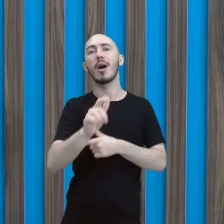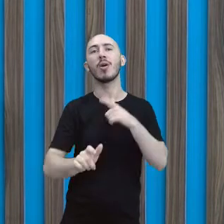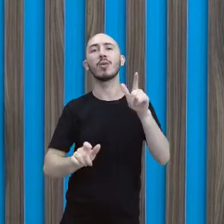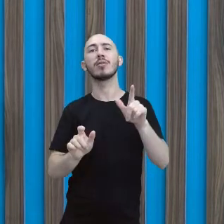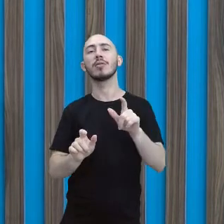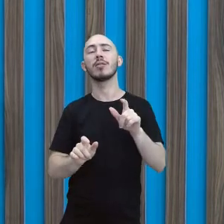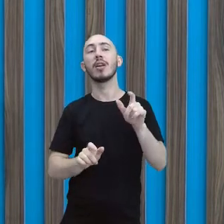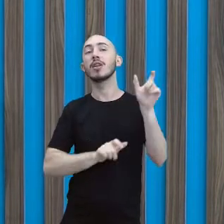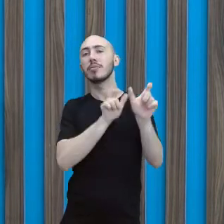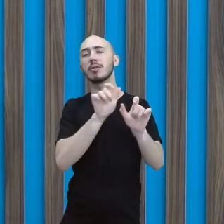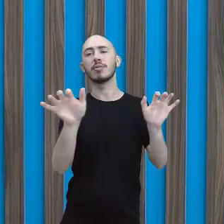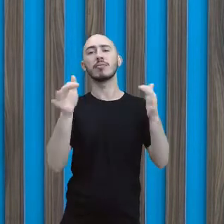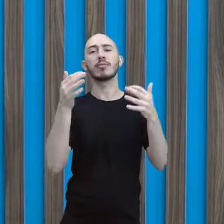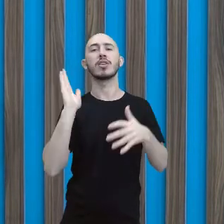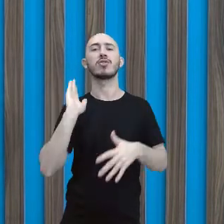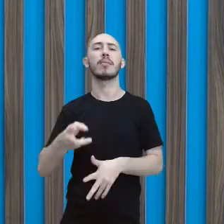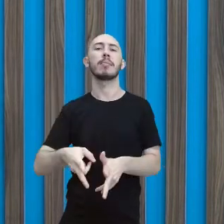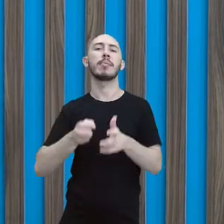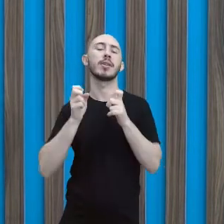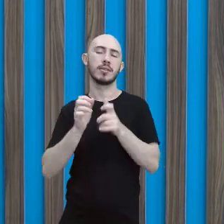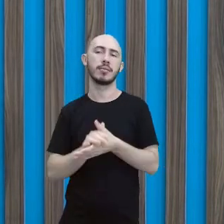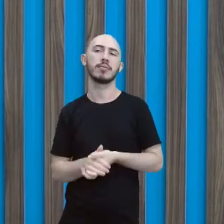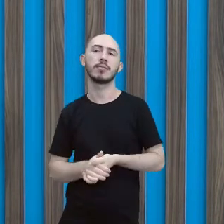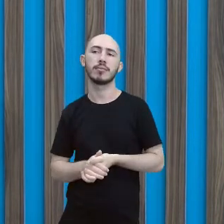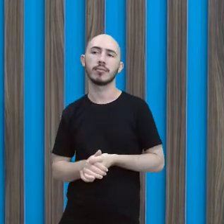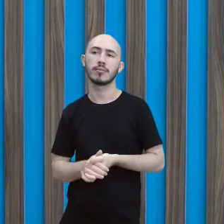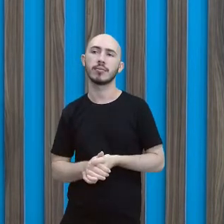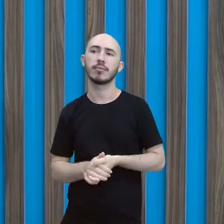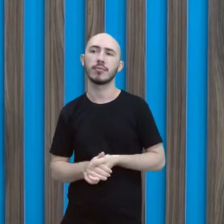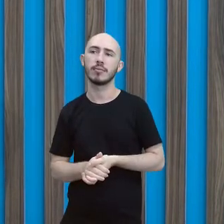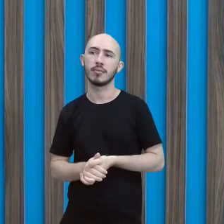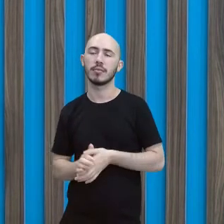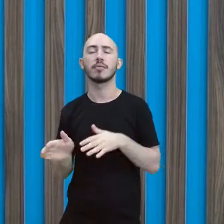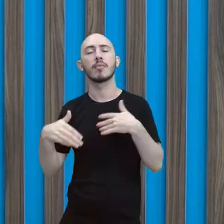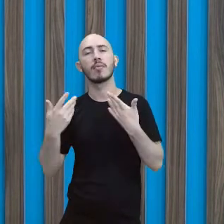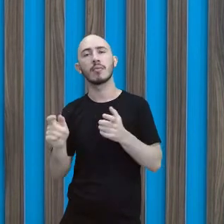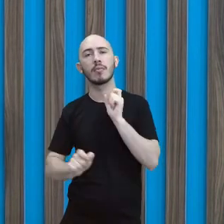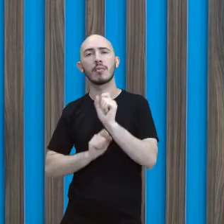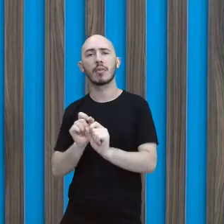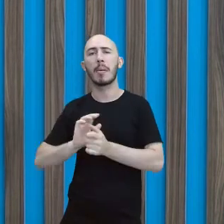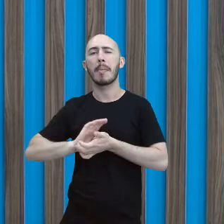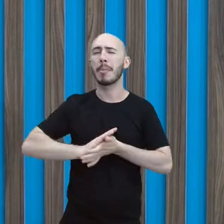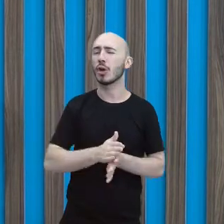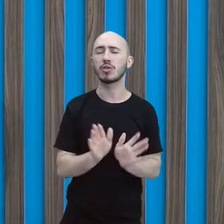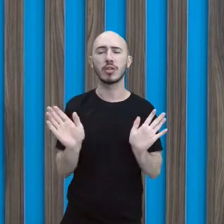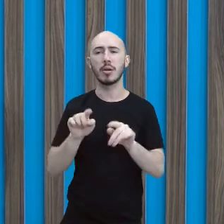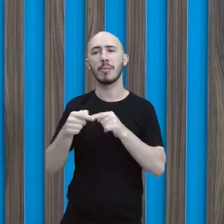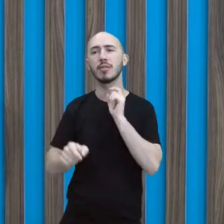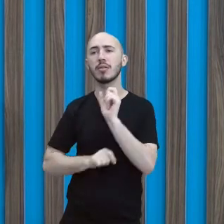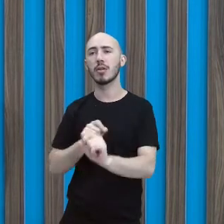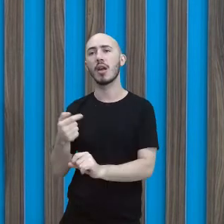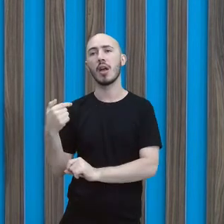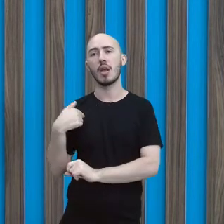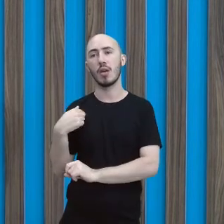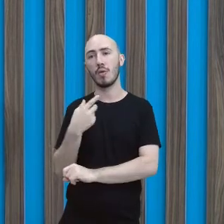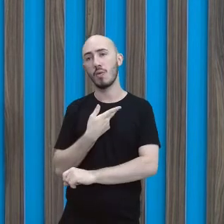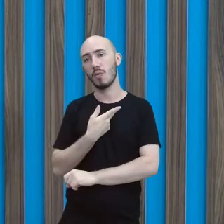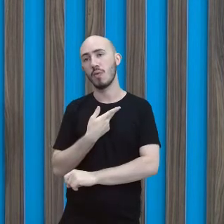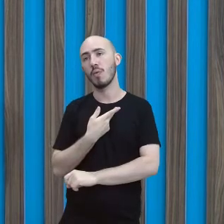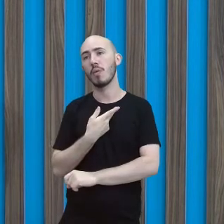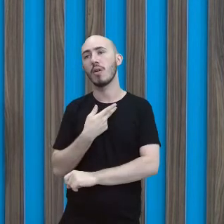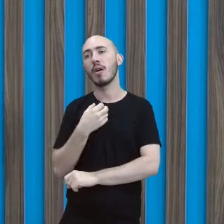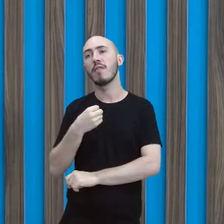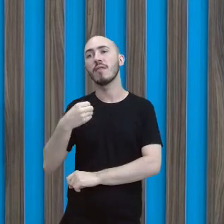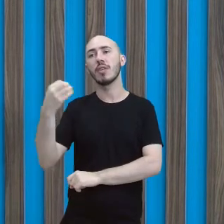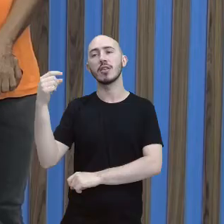por essas situações até, professor. Não foi questão de preconceito, né? Eu cheguei lá no estado, veja só, dentro